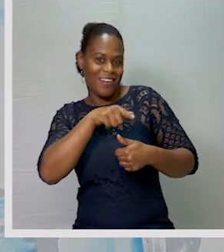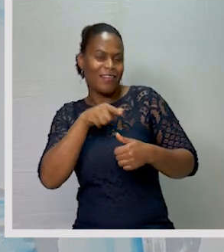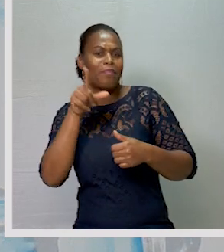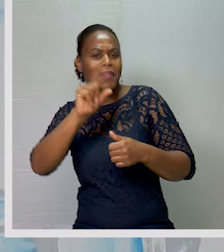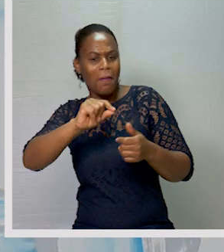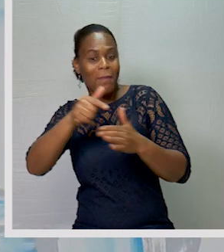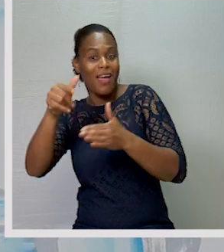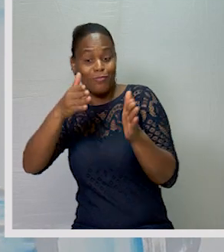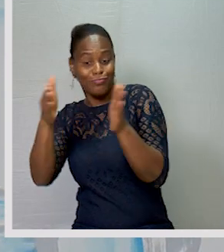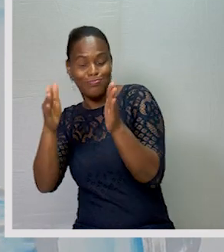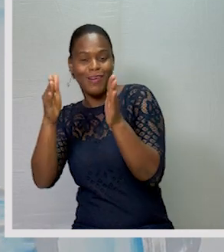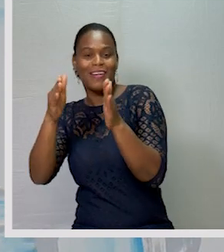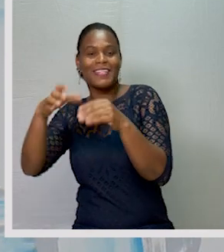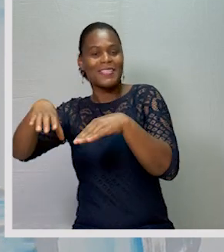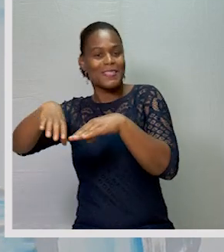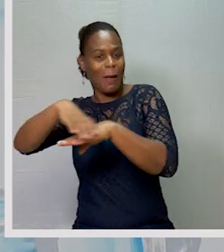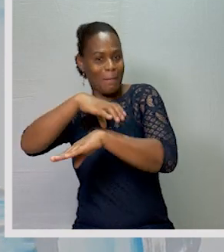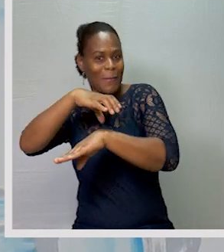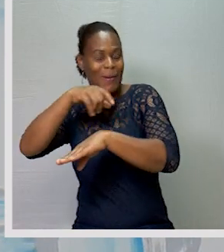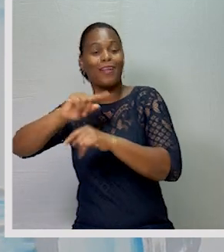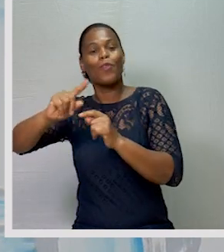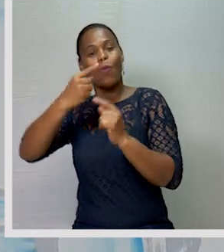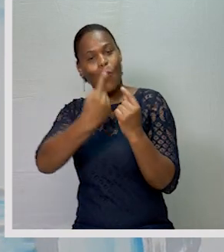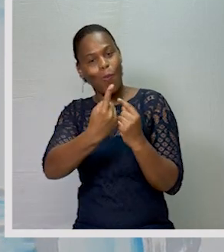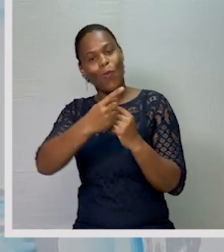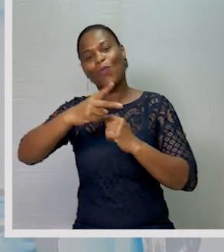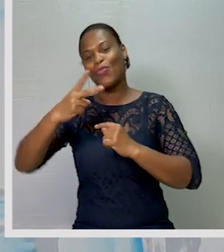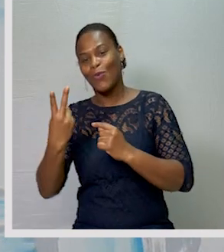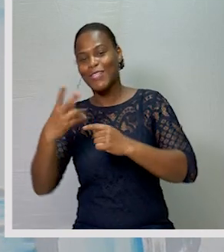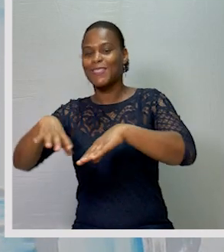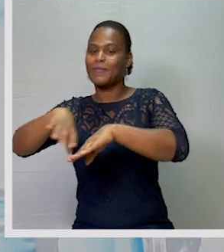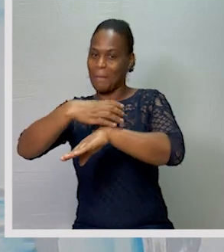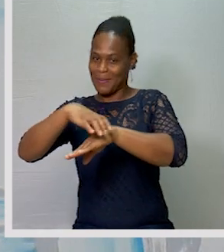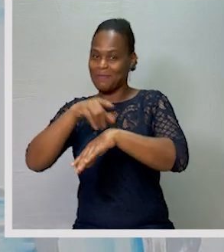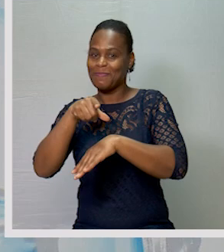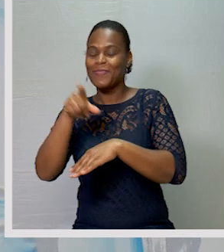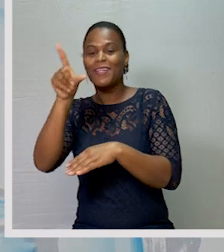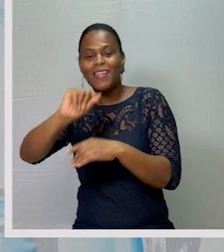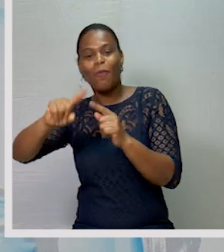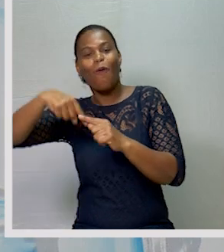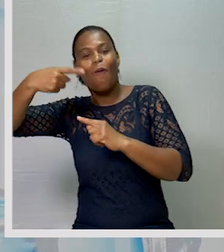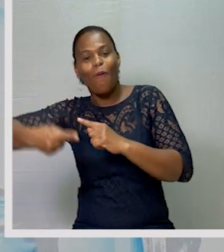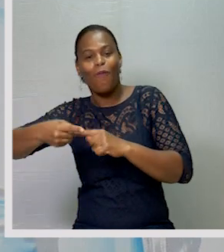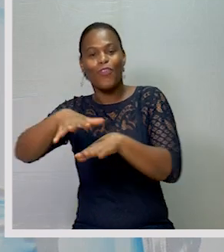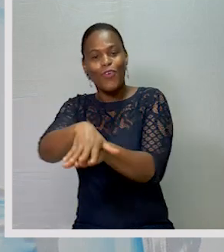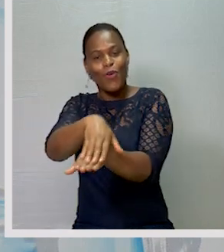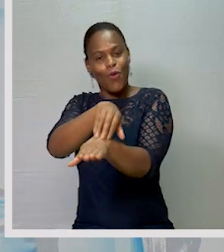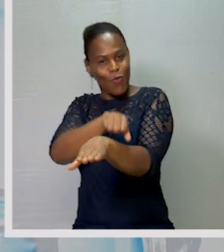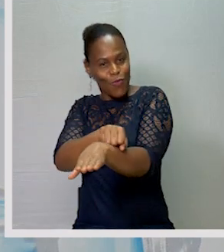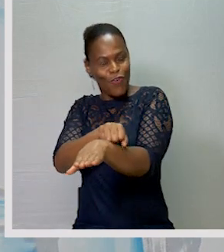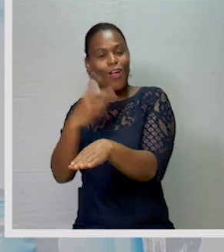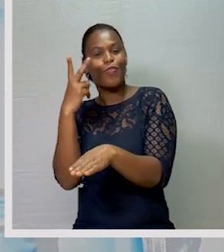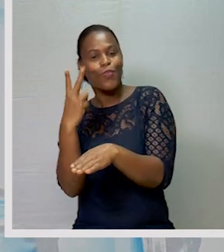ao meio, ali ao meio, nós temos os sapatos. Um pé mais um outro pé. 2 sapatos. E as luvas,